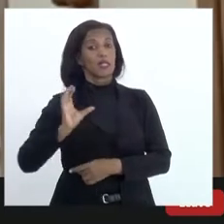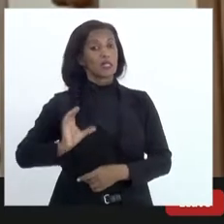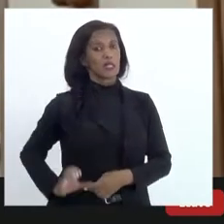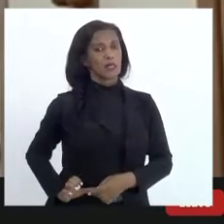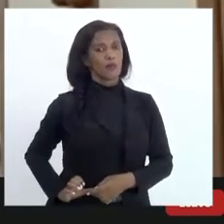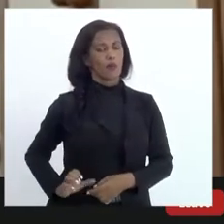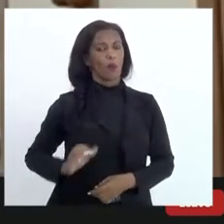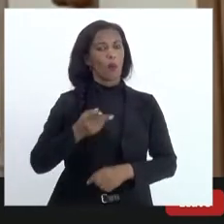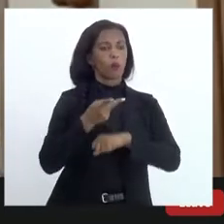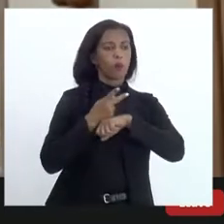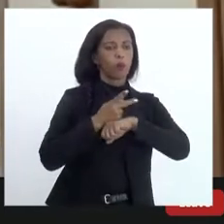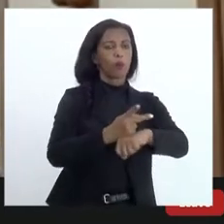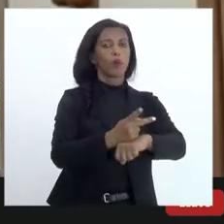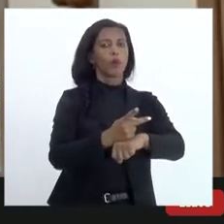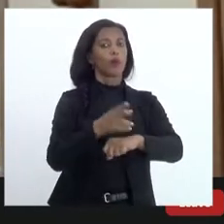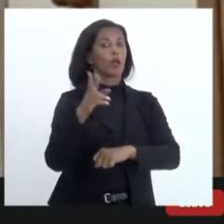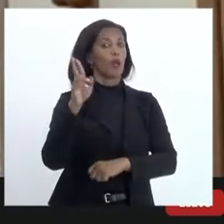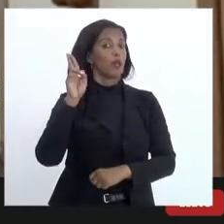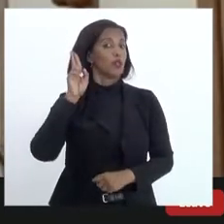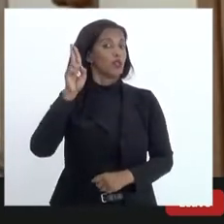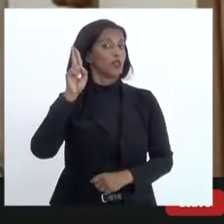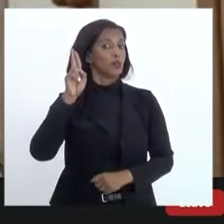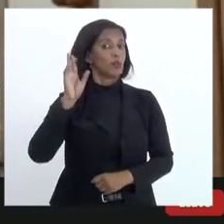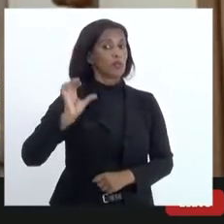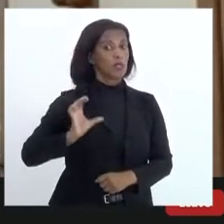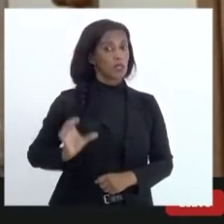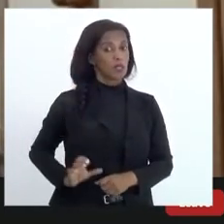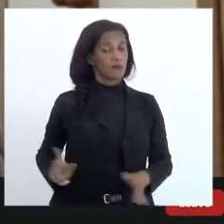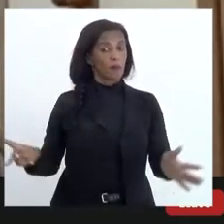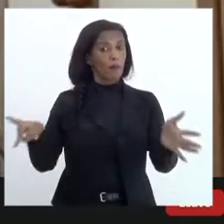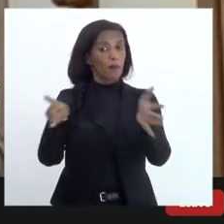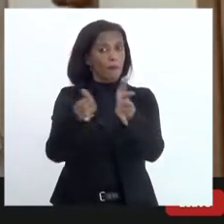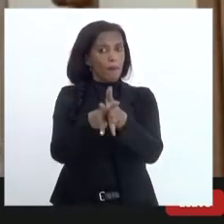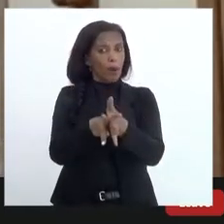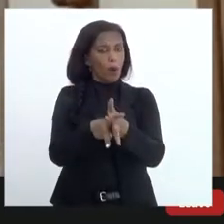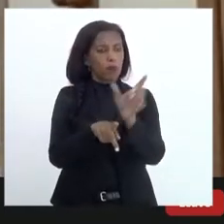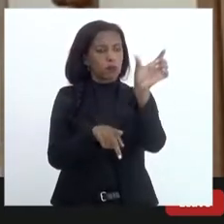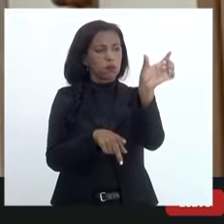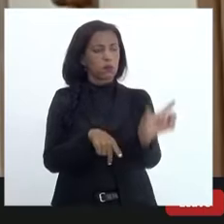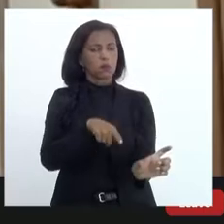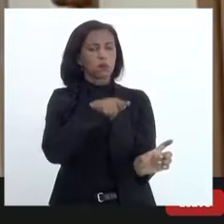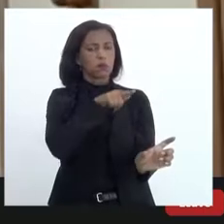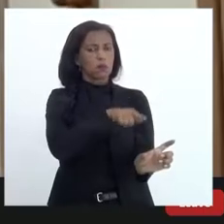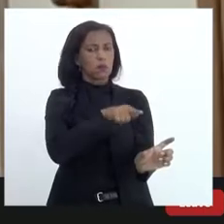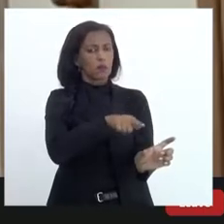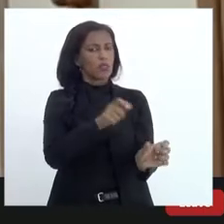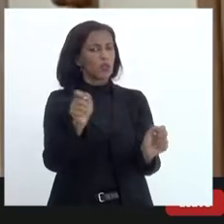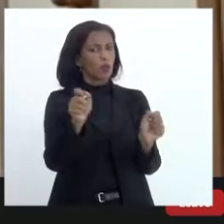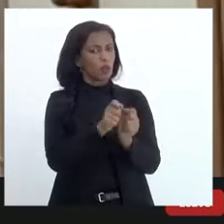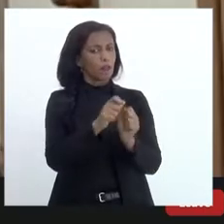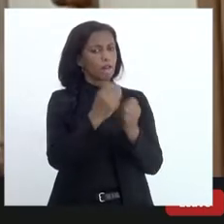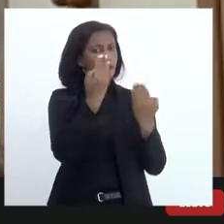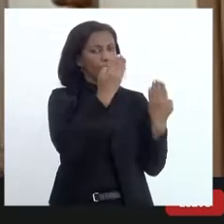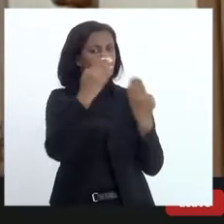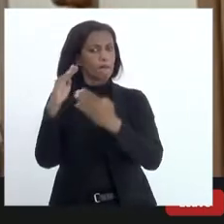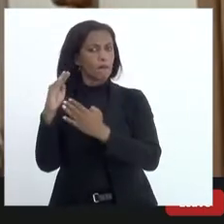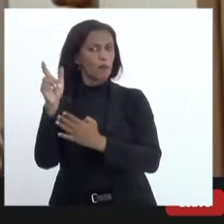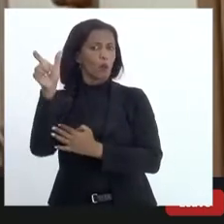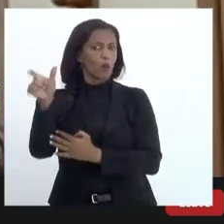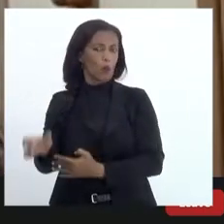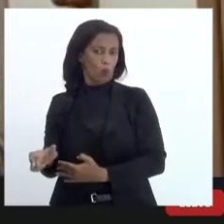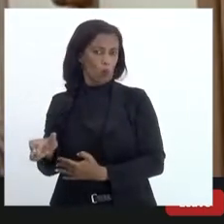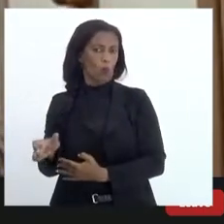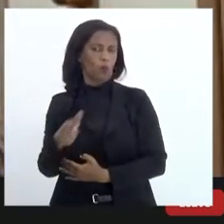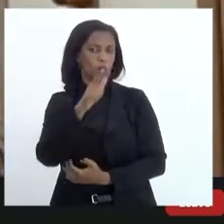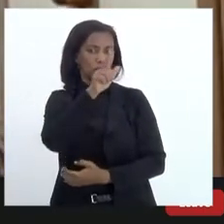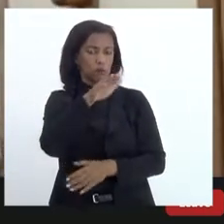a responsabilidade civil do agressor, da agressora que perpetrou esse